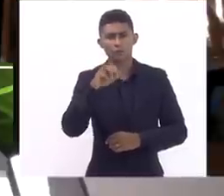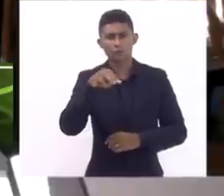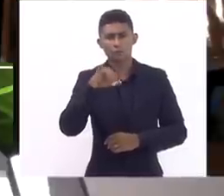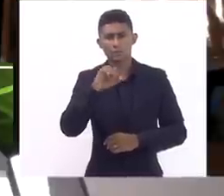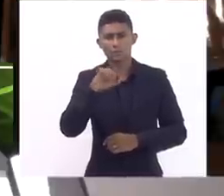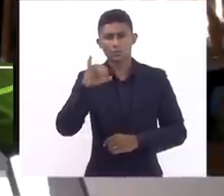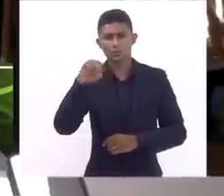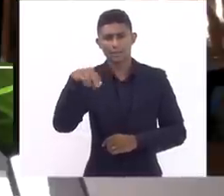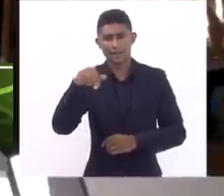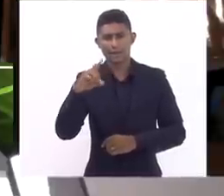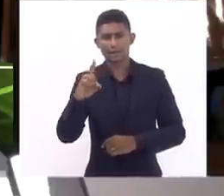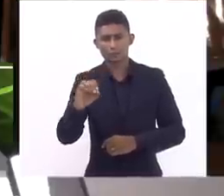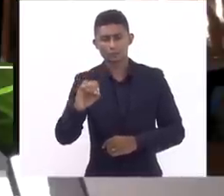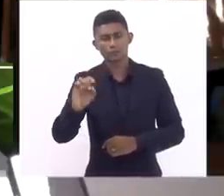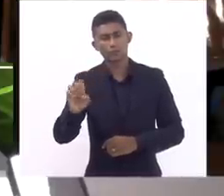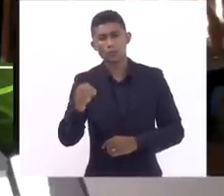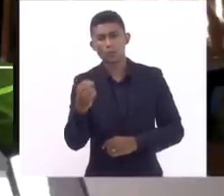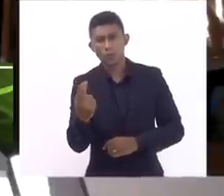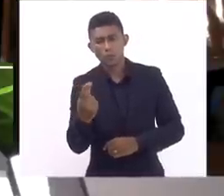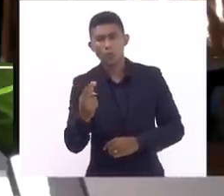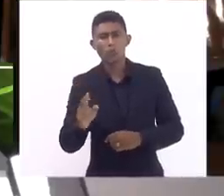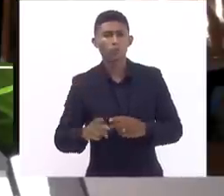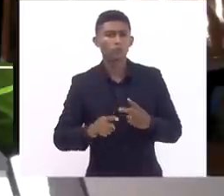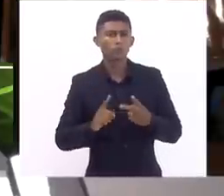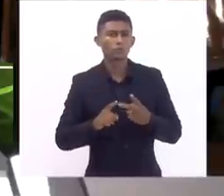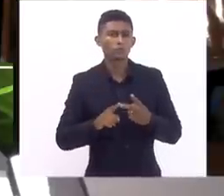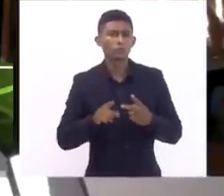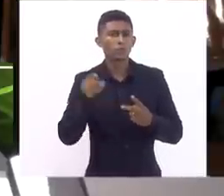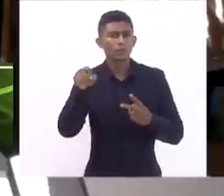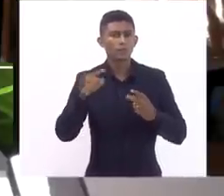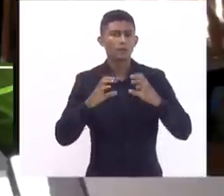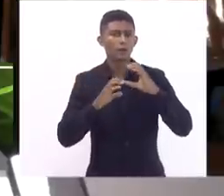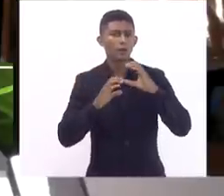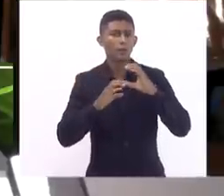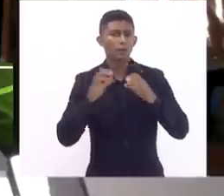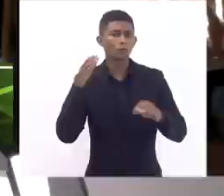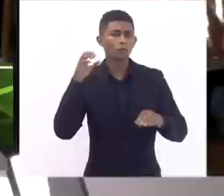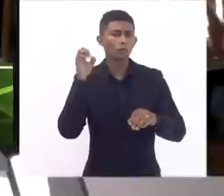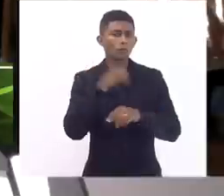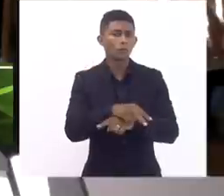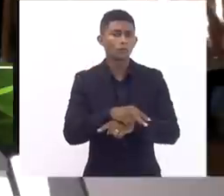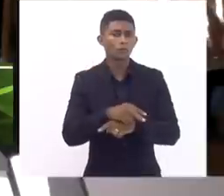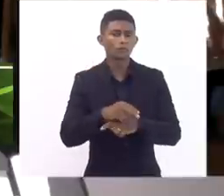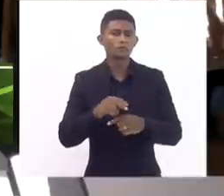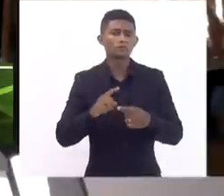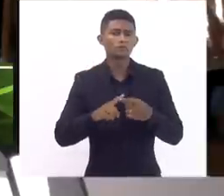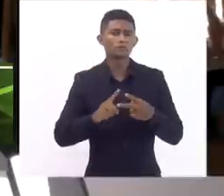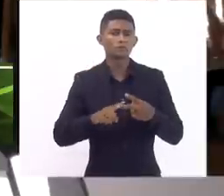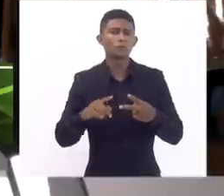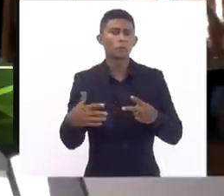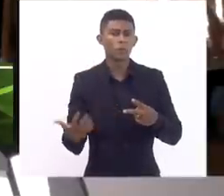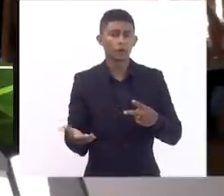ou o senhor é concursado, é funcionário público?